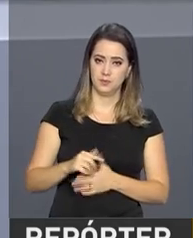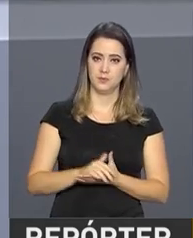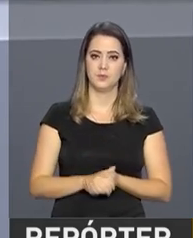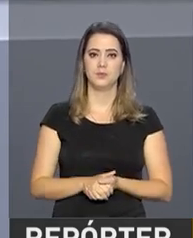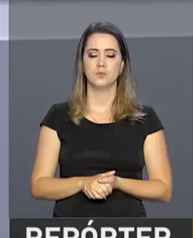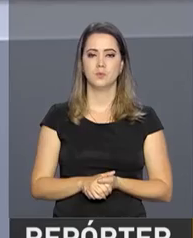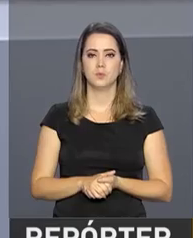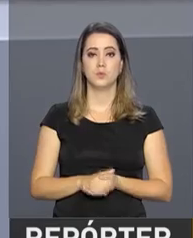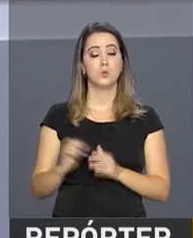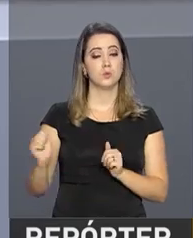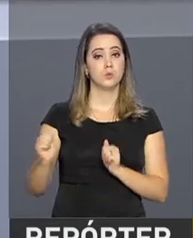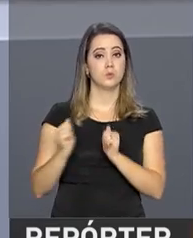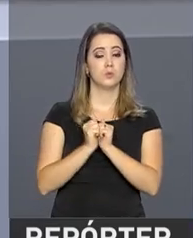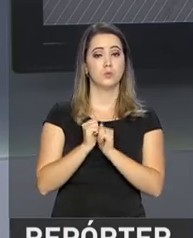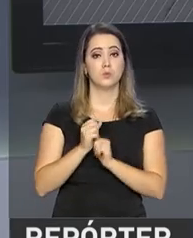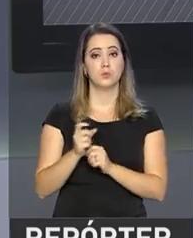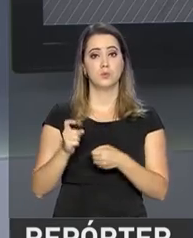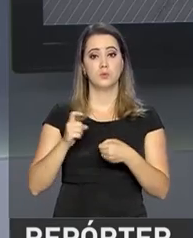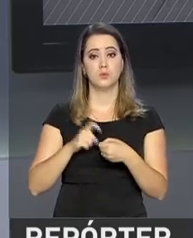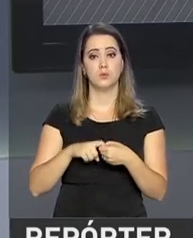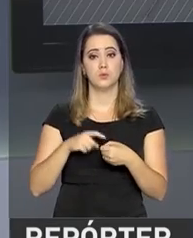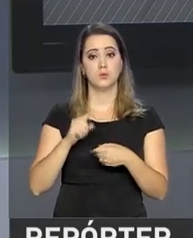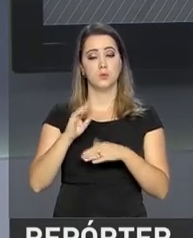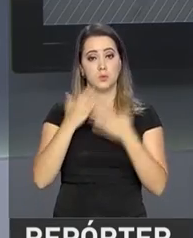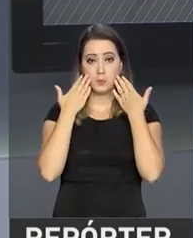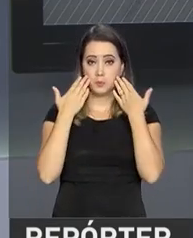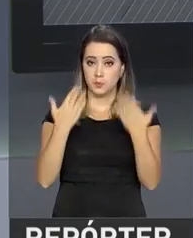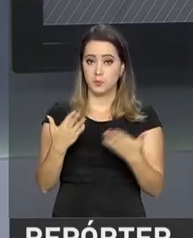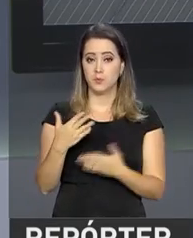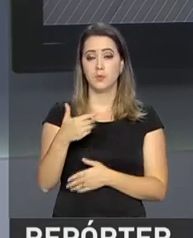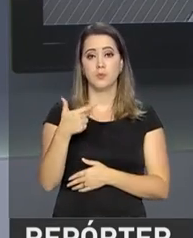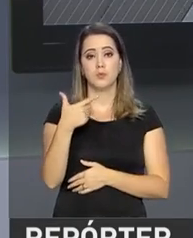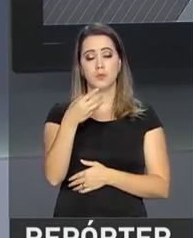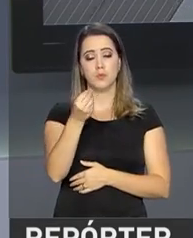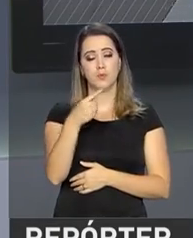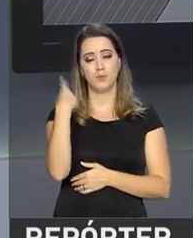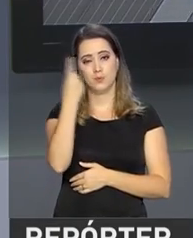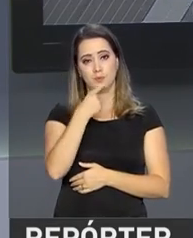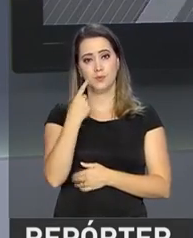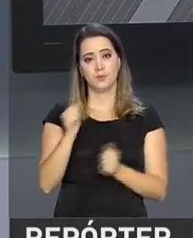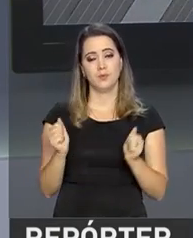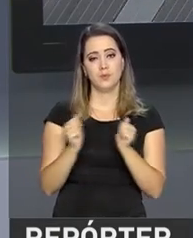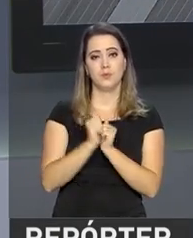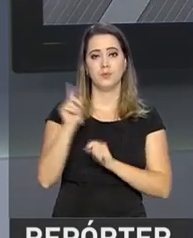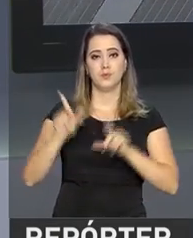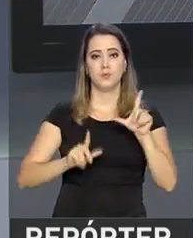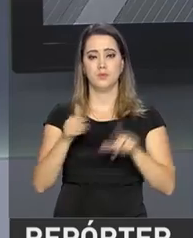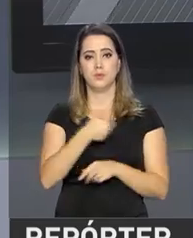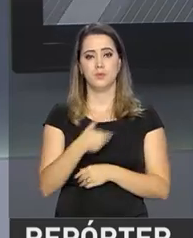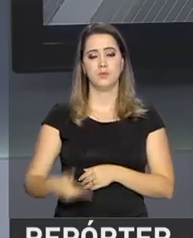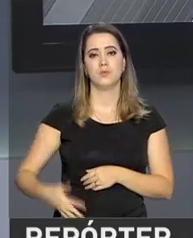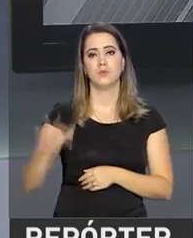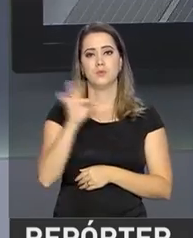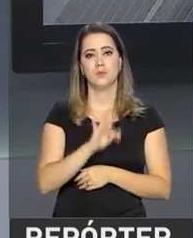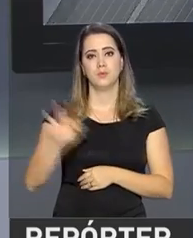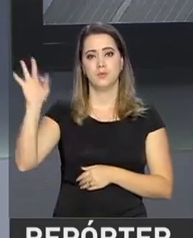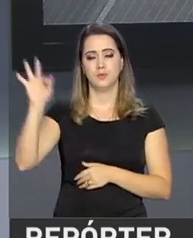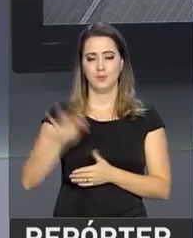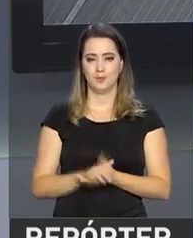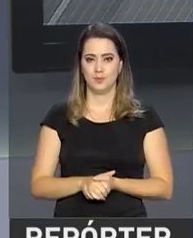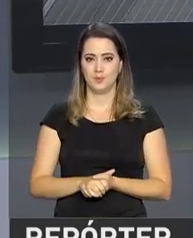nbr na internet voltamos com a próxima edição às 20 horas continue com a gente na nbr a tv do governo